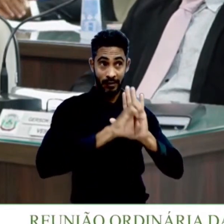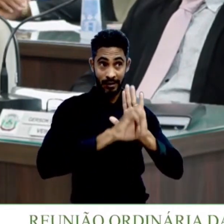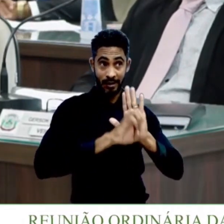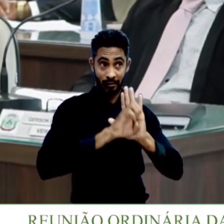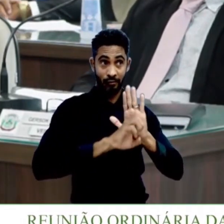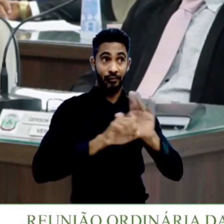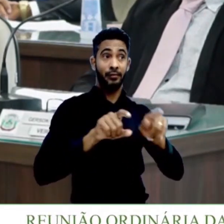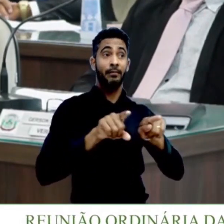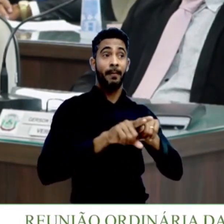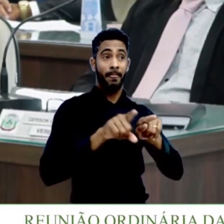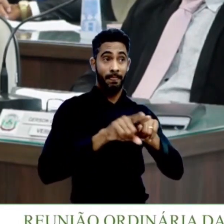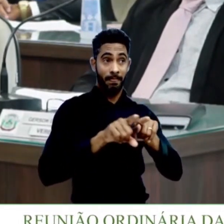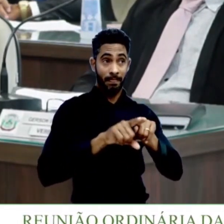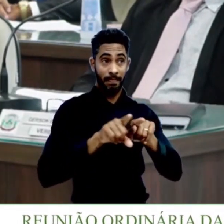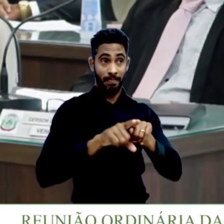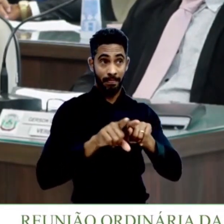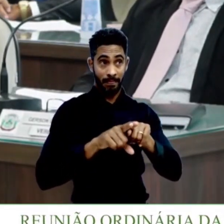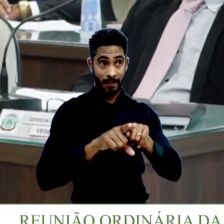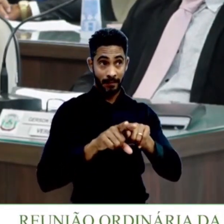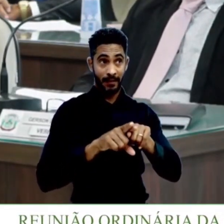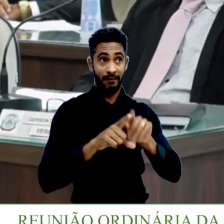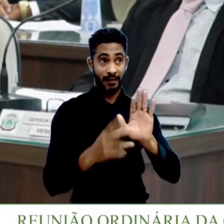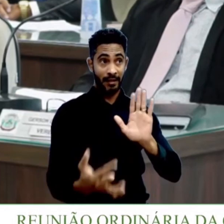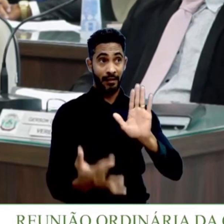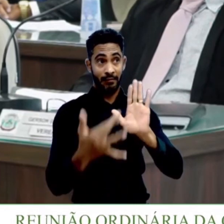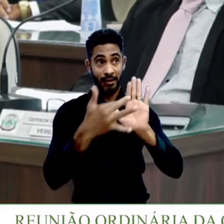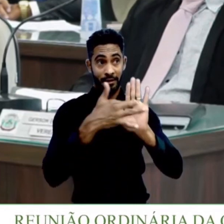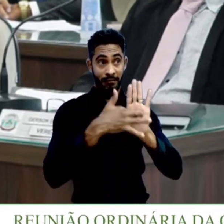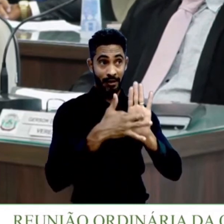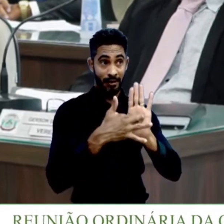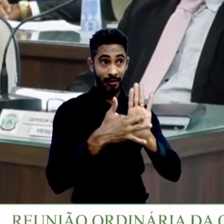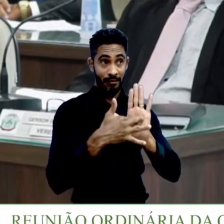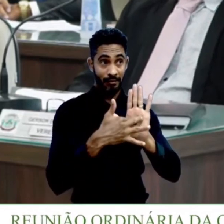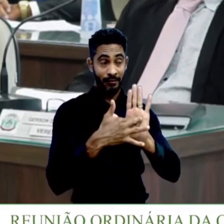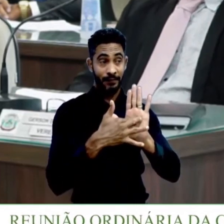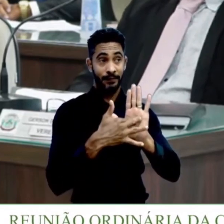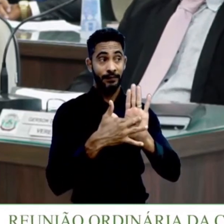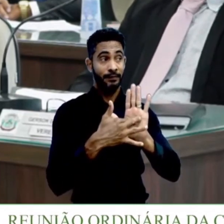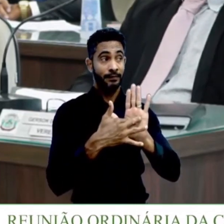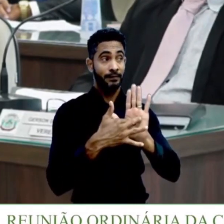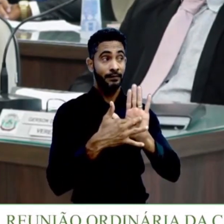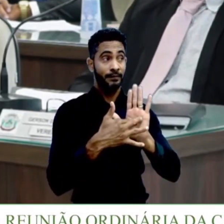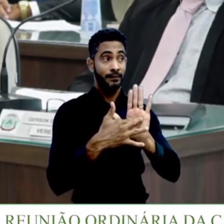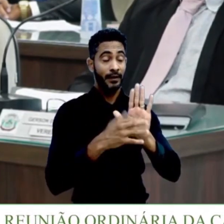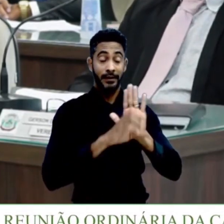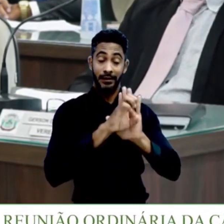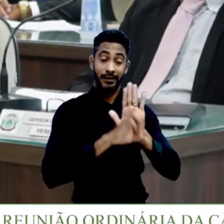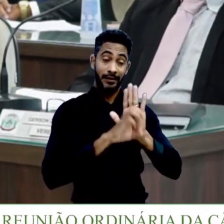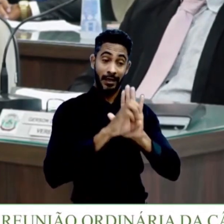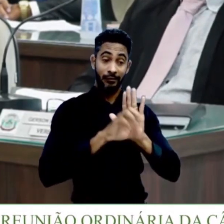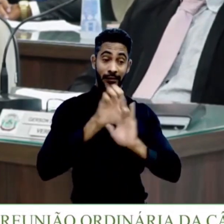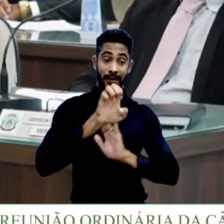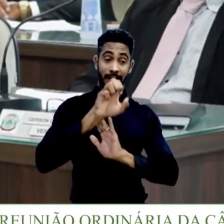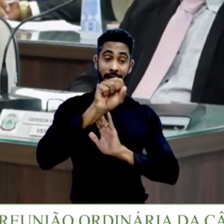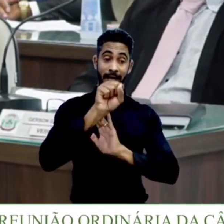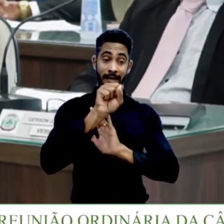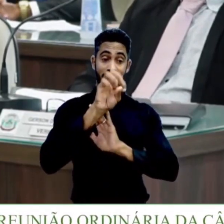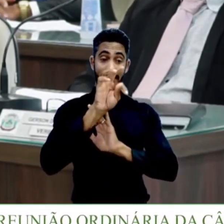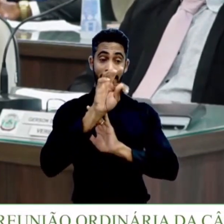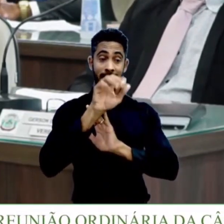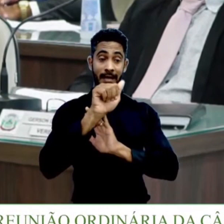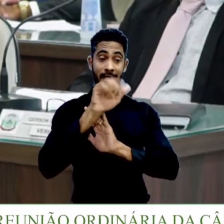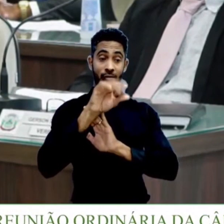ter um regimento também, né? Já fala estatuto, que são direitos